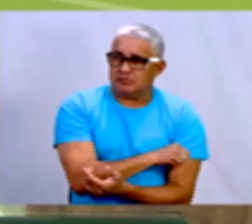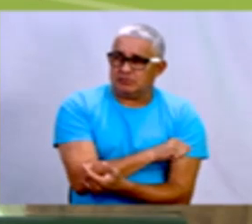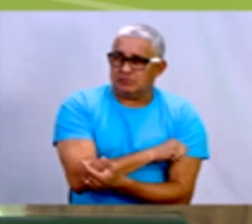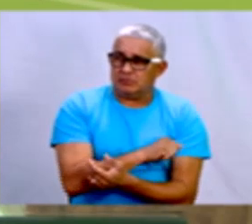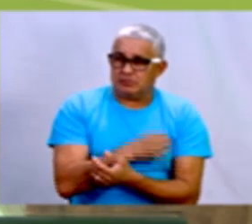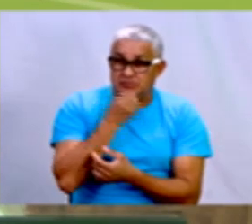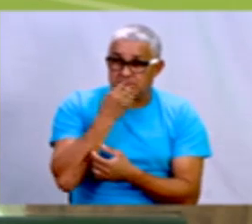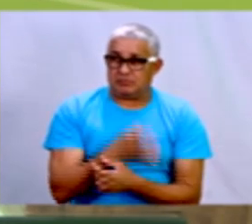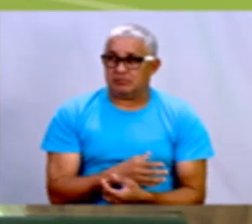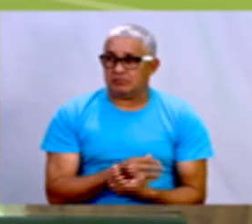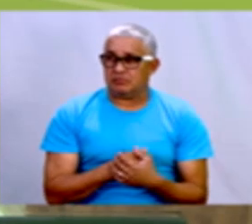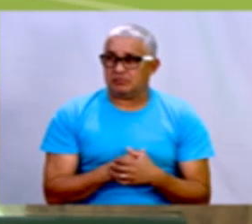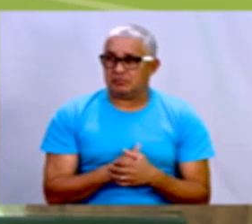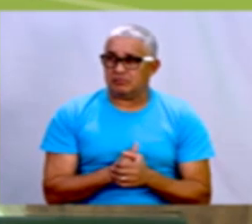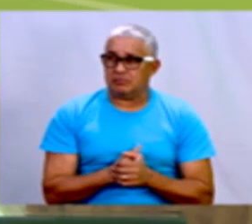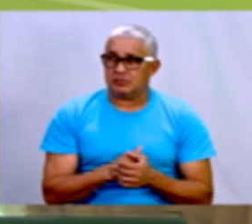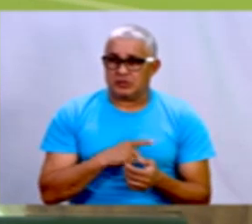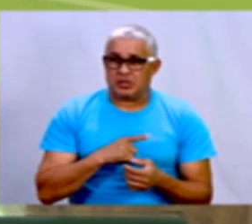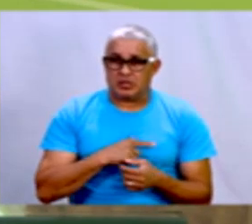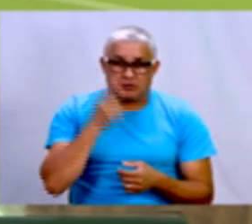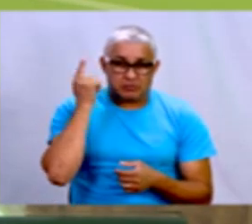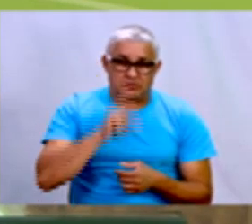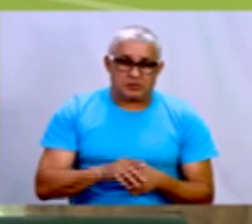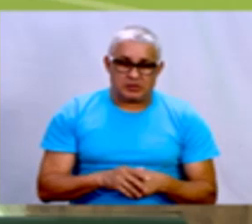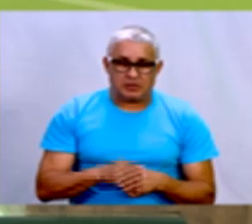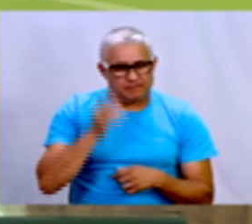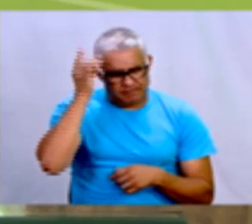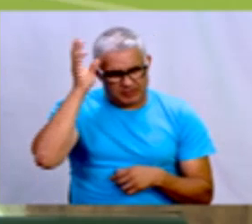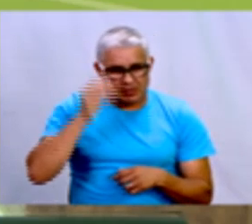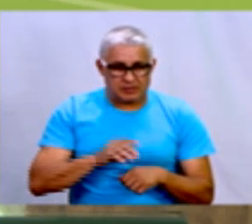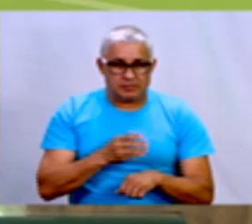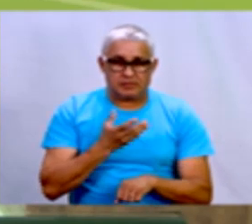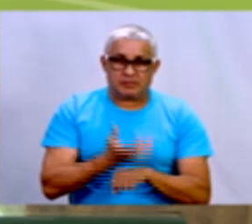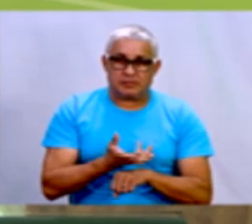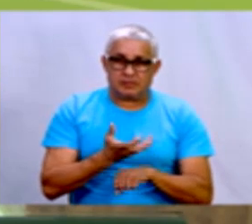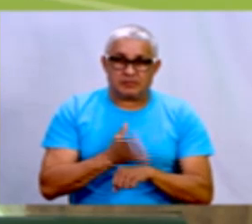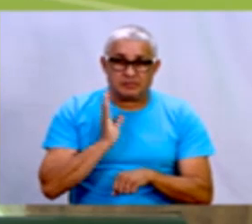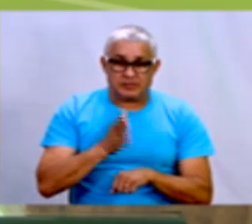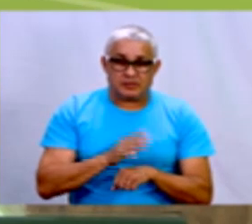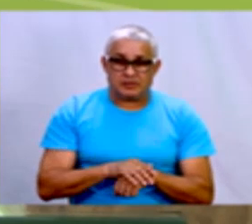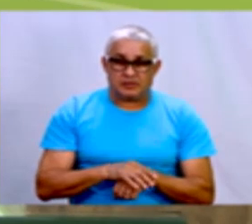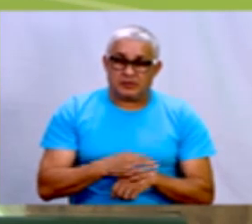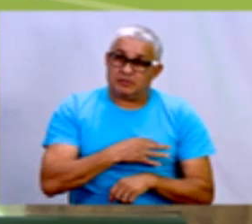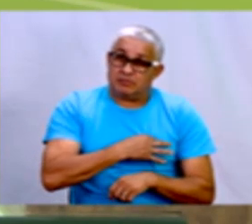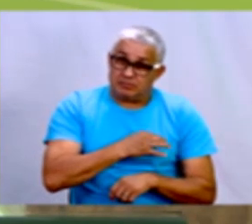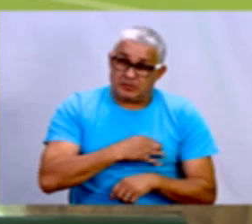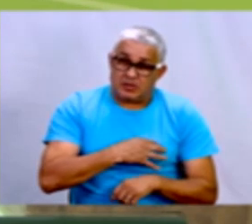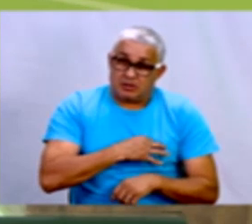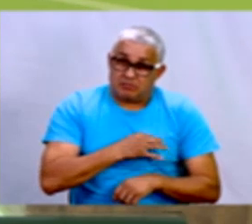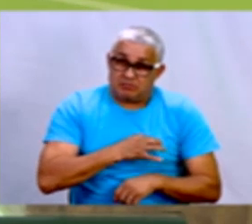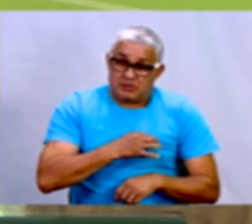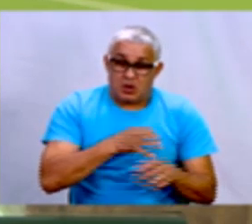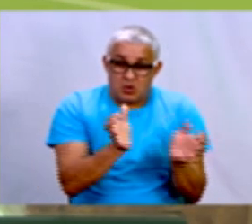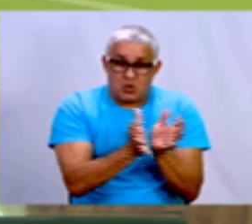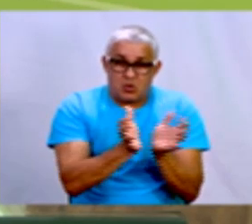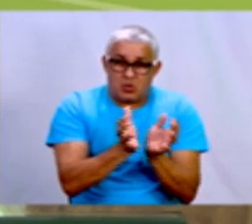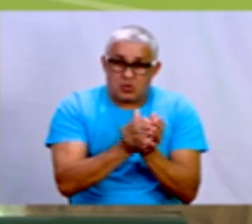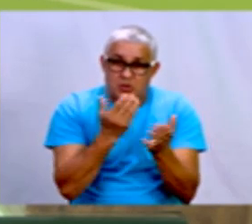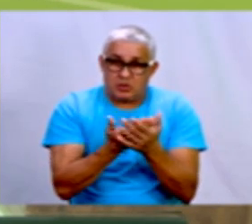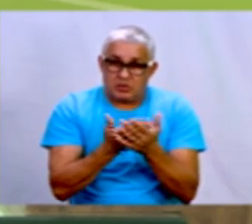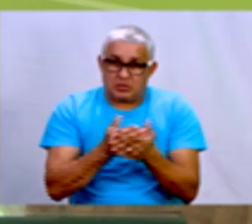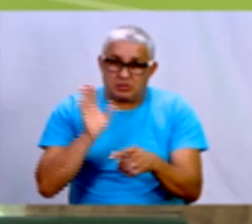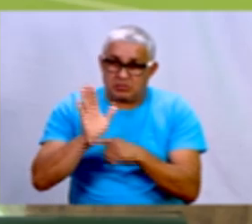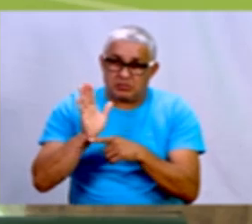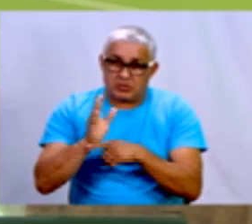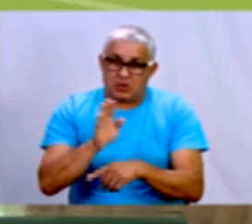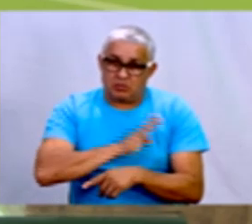são bons, que têm conseguido ter facilidade na disciplina, já se dispuseram a fazer grupo de estudo e ajudar os colegas. Eu vou falar uma